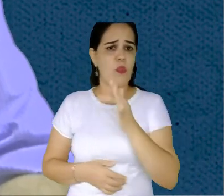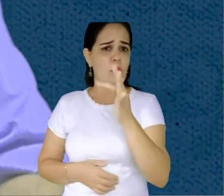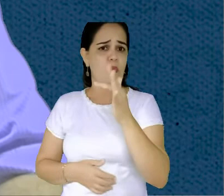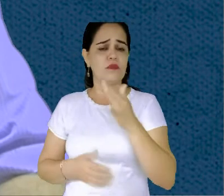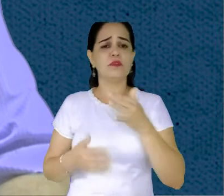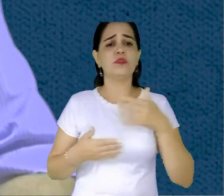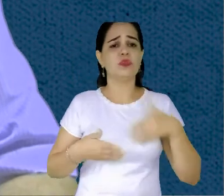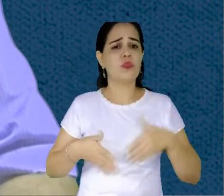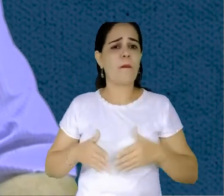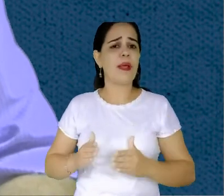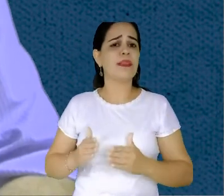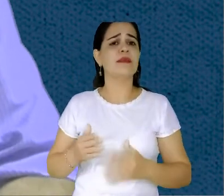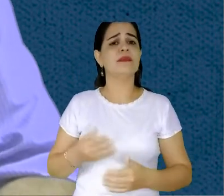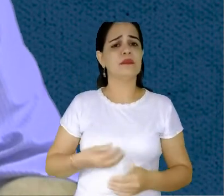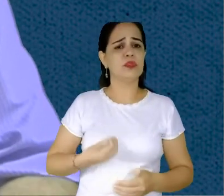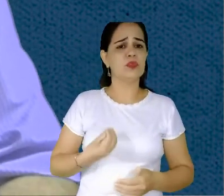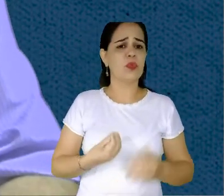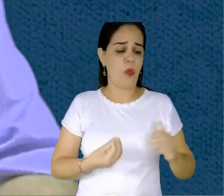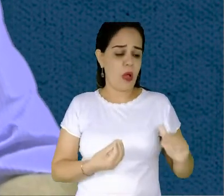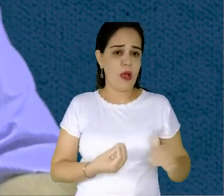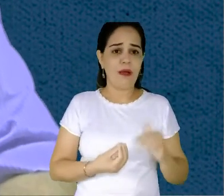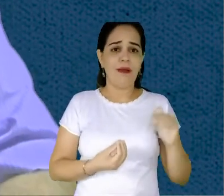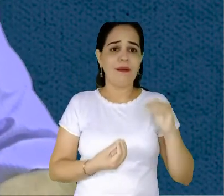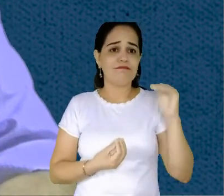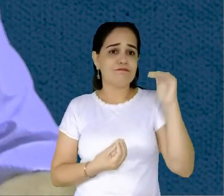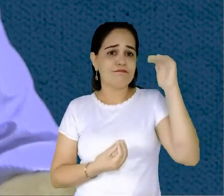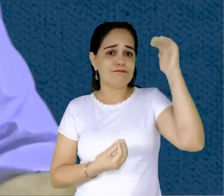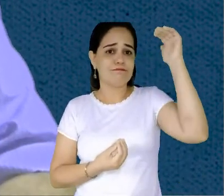precisa viver, tem direito a viver,